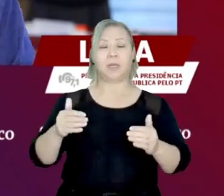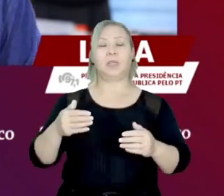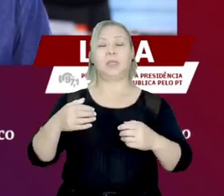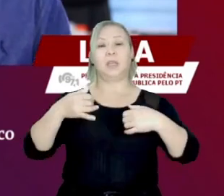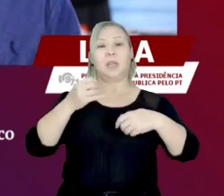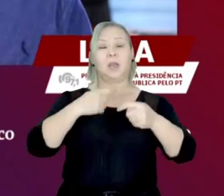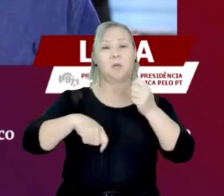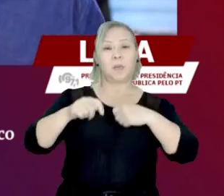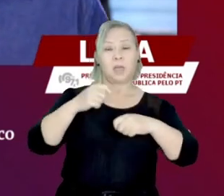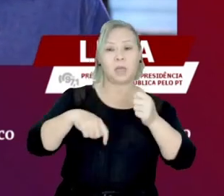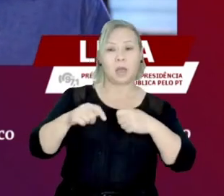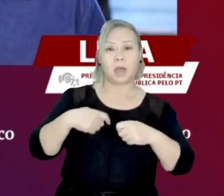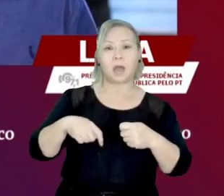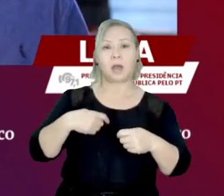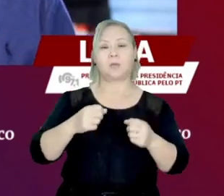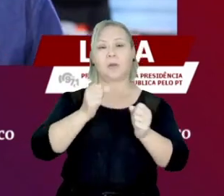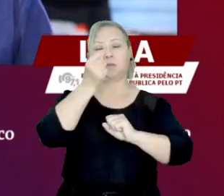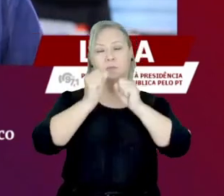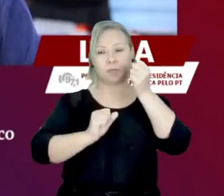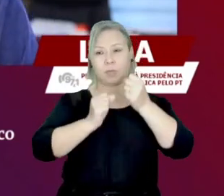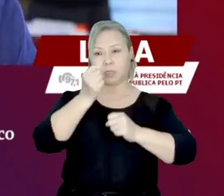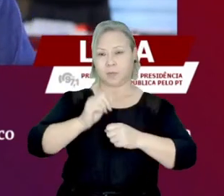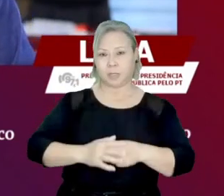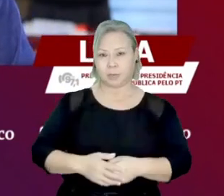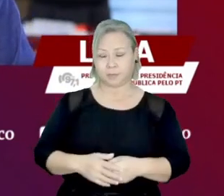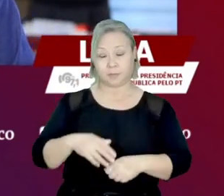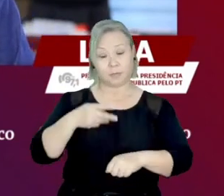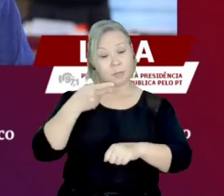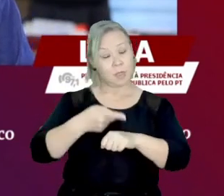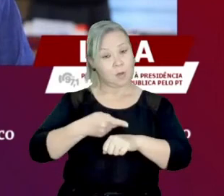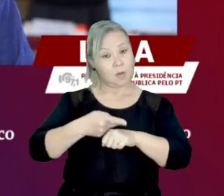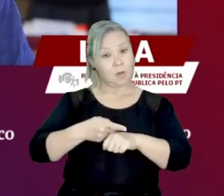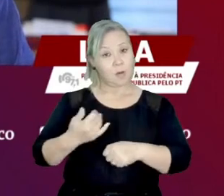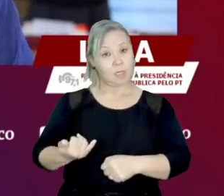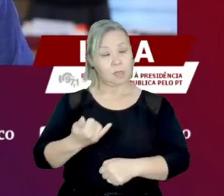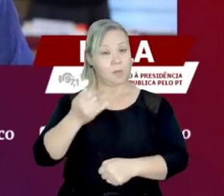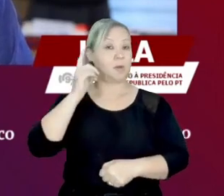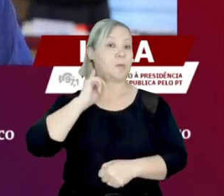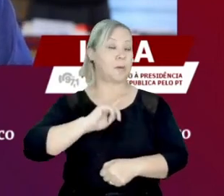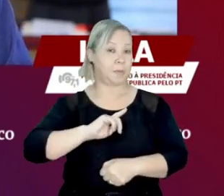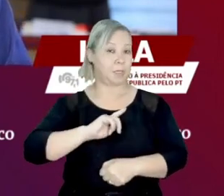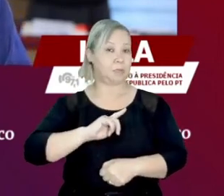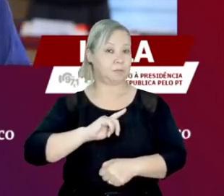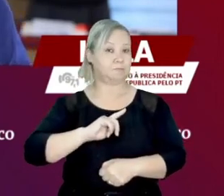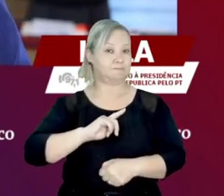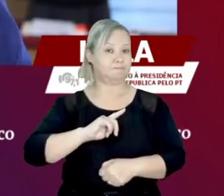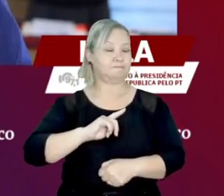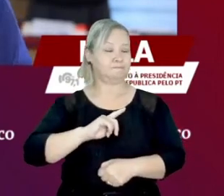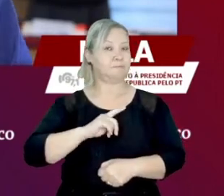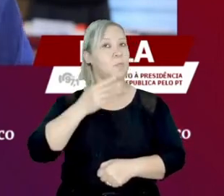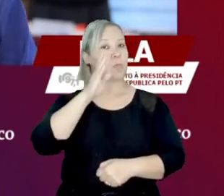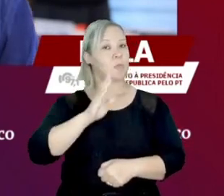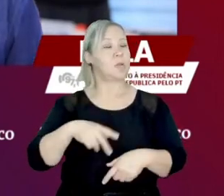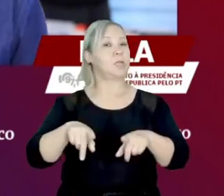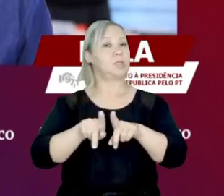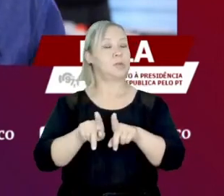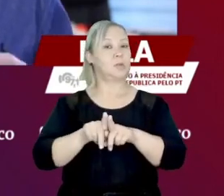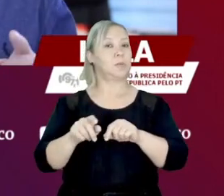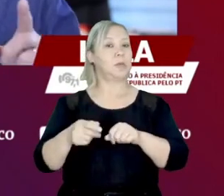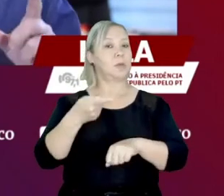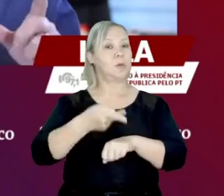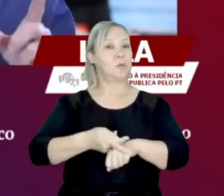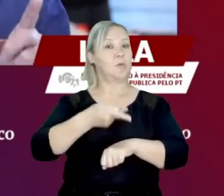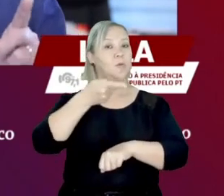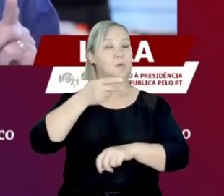importante para o mundo. O acordo que o Brasil fez com a China foi extraordinário. porque quando eu cheguei na presidência, o Brasil só